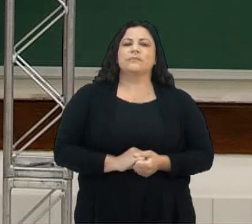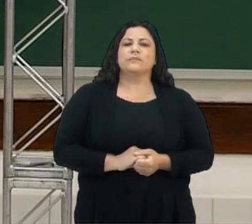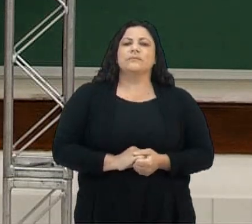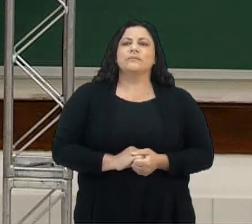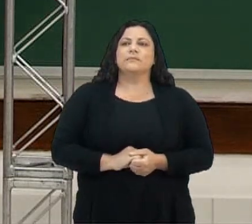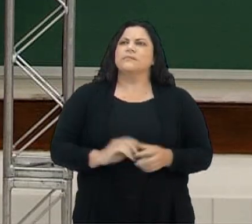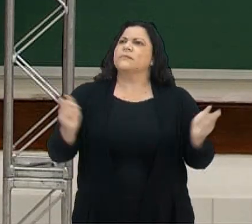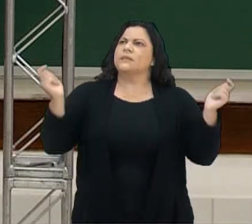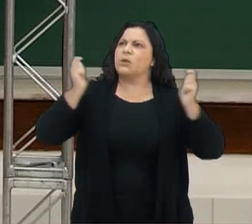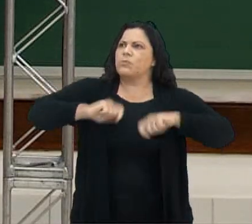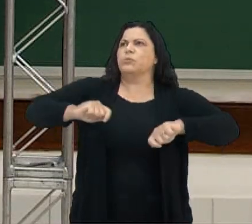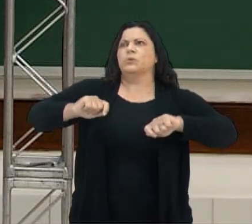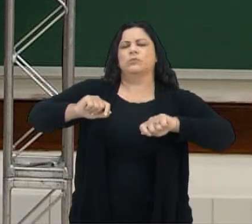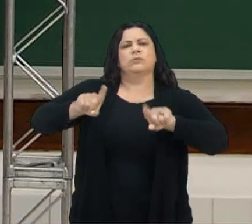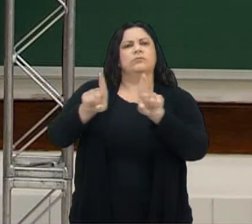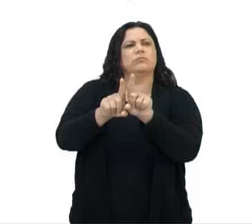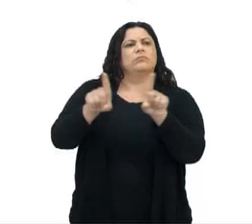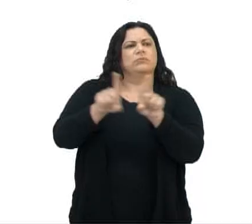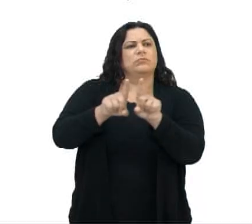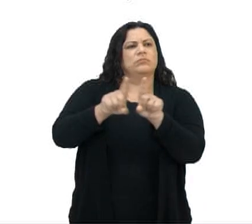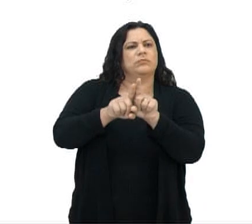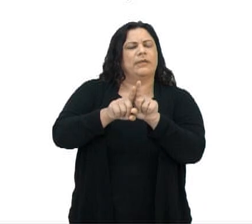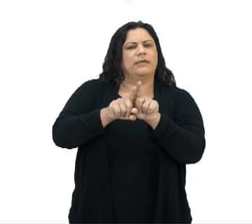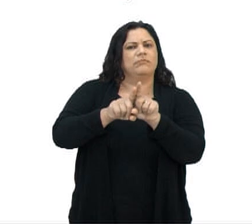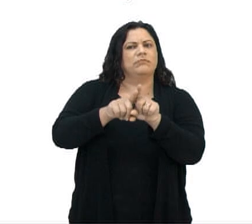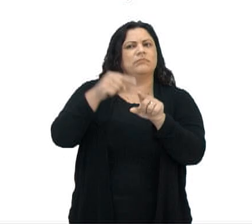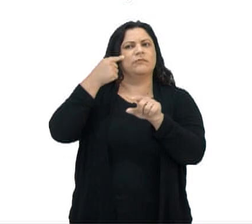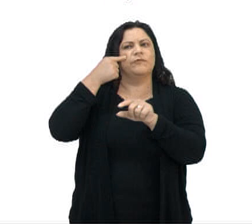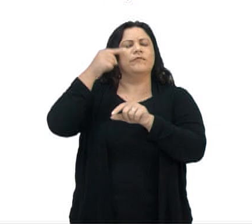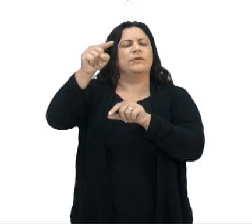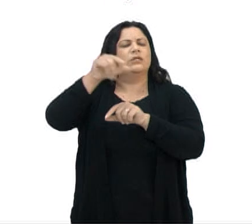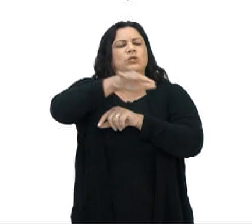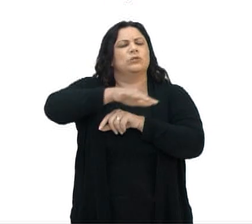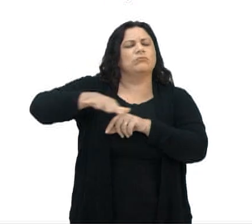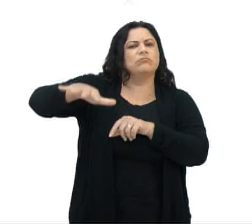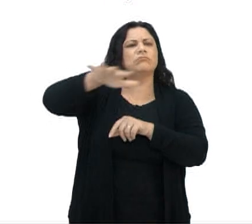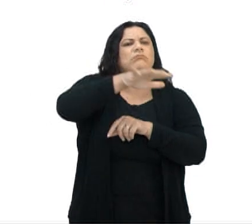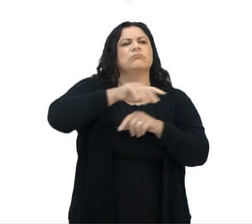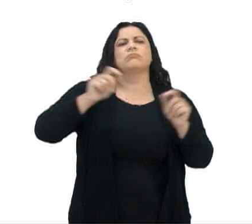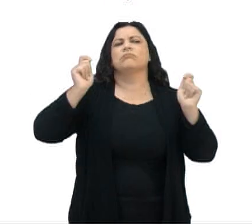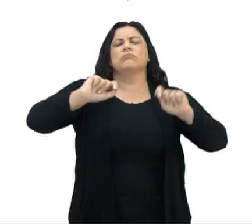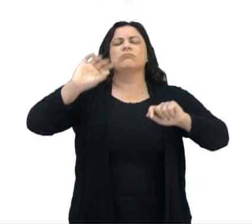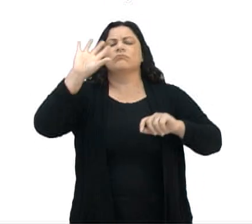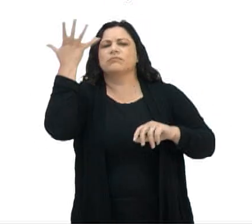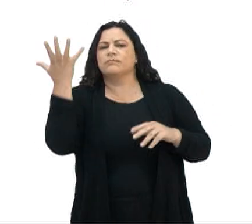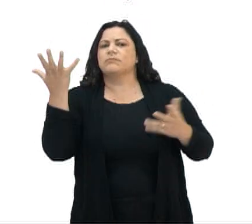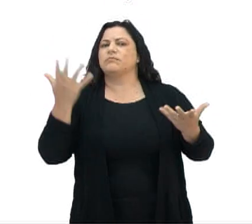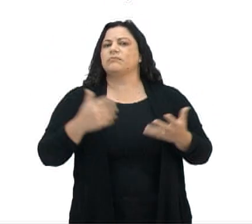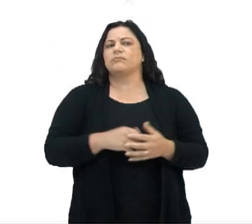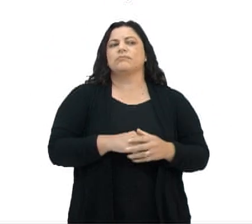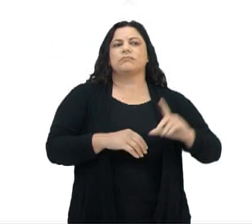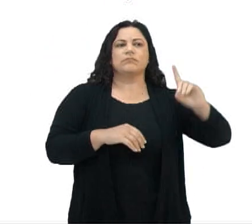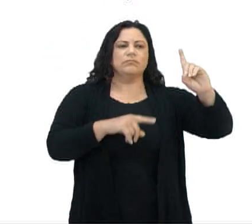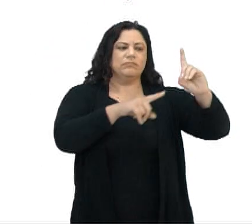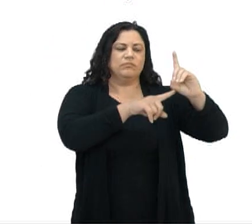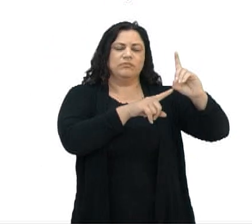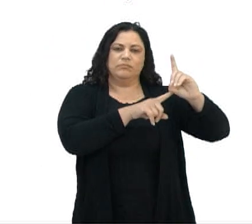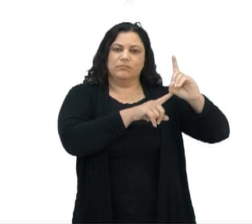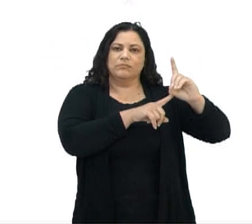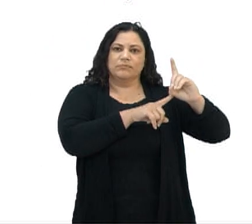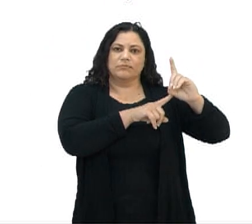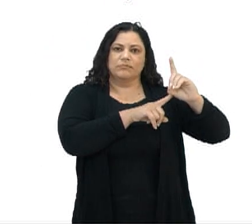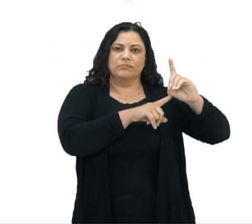Podemos generalizar essa ideia, tá? A diagonal de um triângulo, veja só, o que aconteceu aqui com o tamanho da diagonal? A diagonal ficou 6